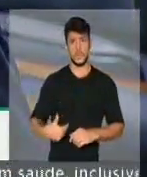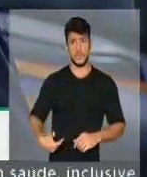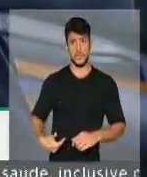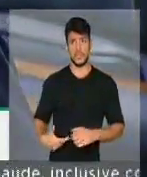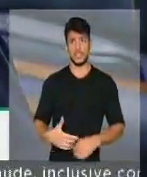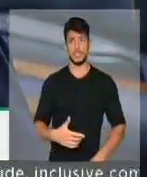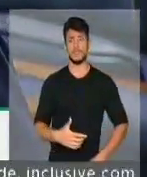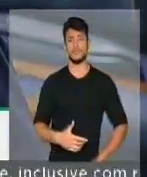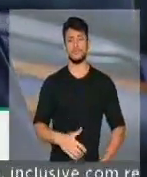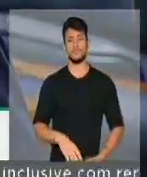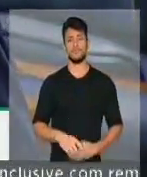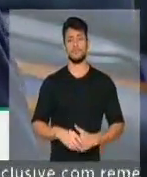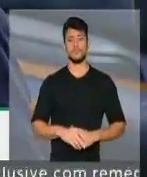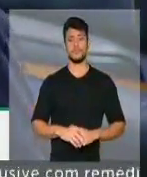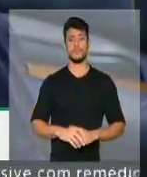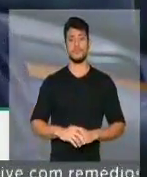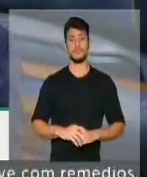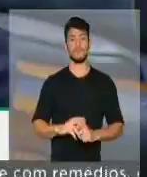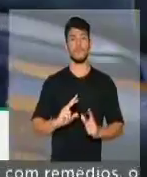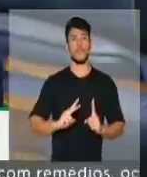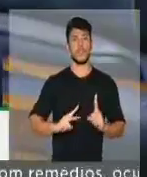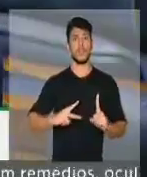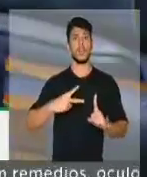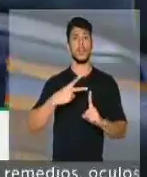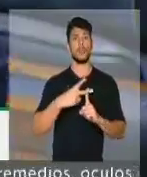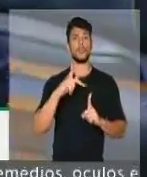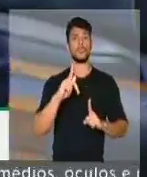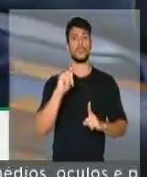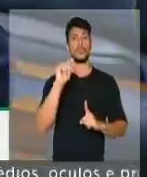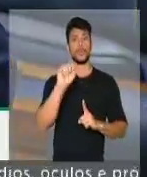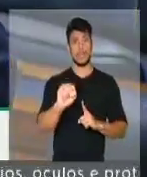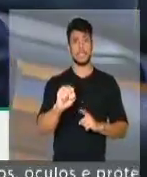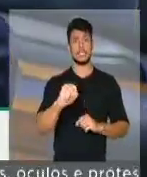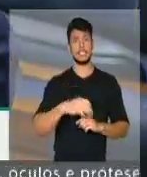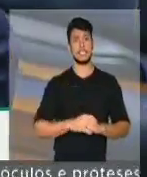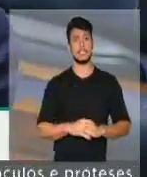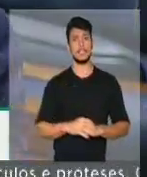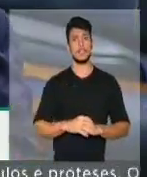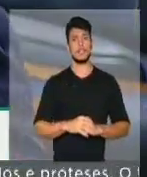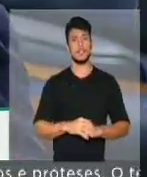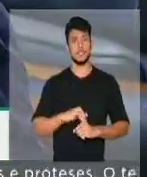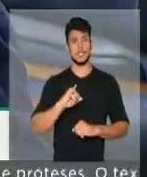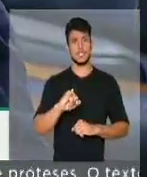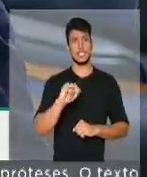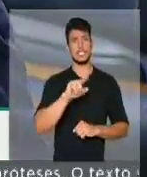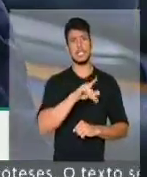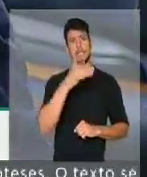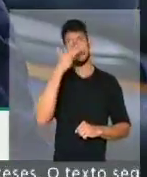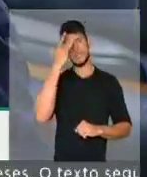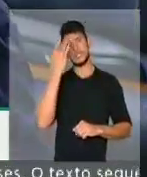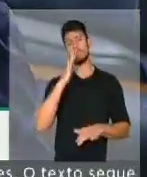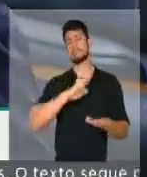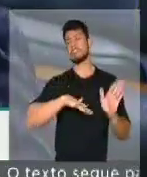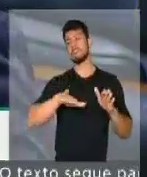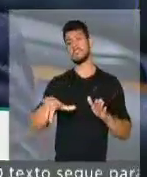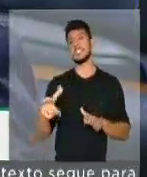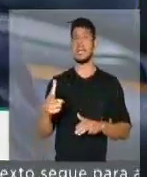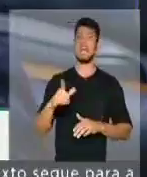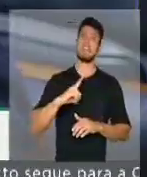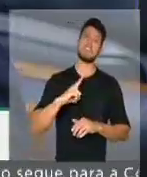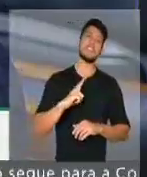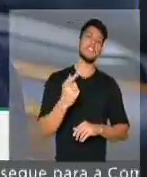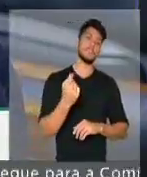mais carente: o aumento do preço do gás. Para aqueles que talvez tenham recursos, para aqueles que vêm